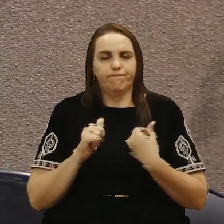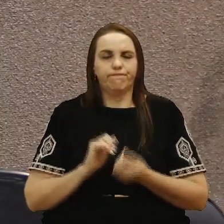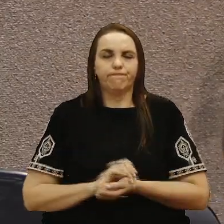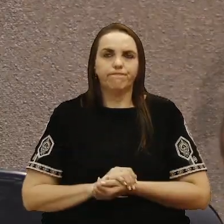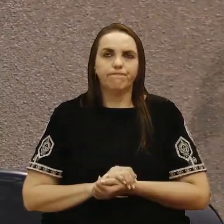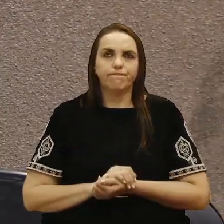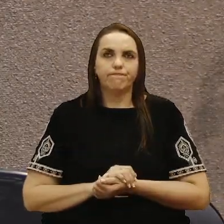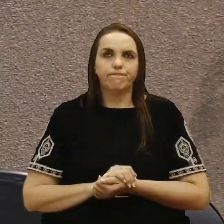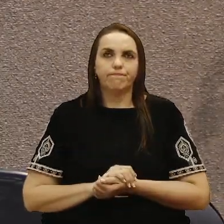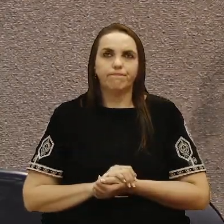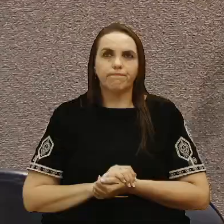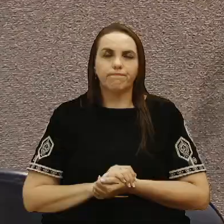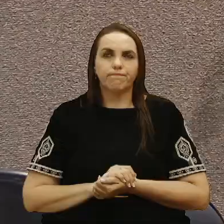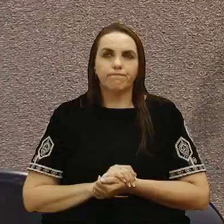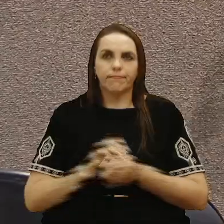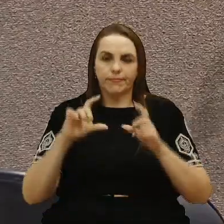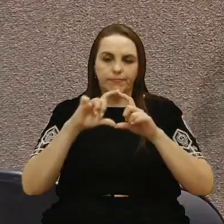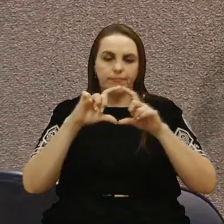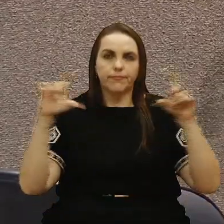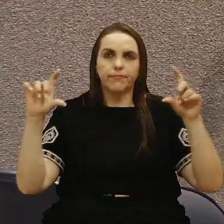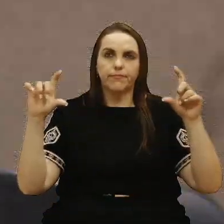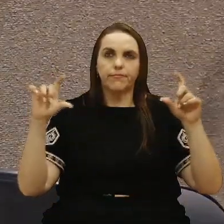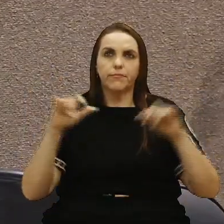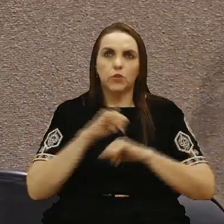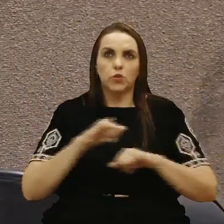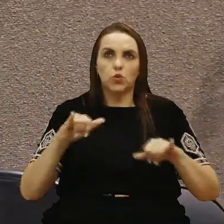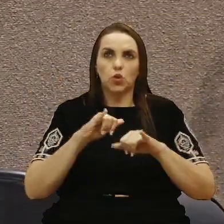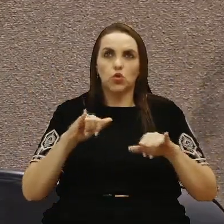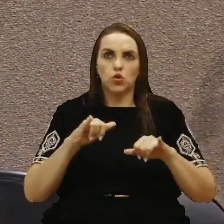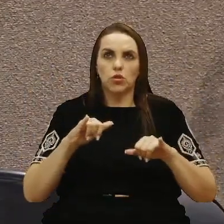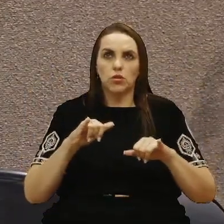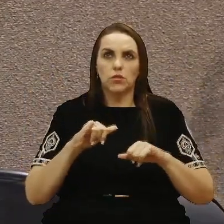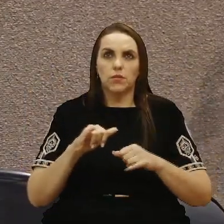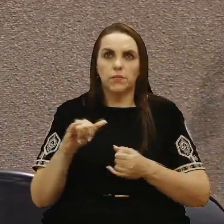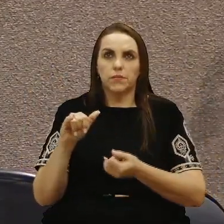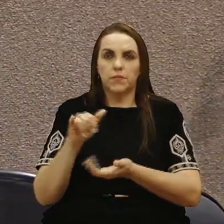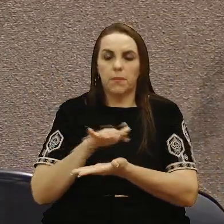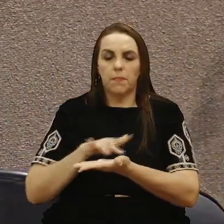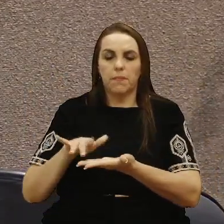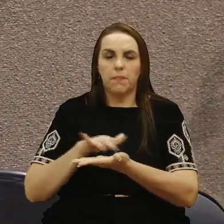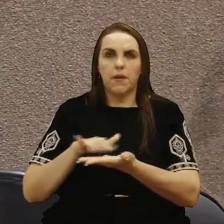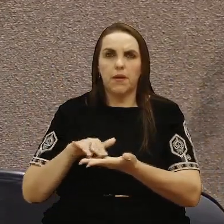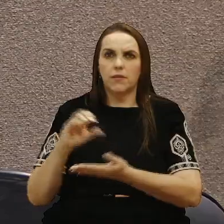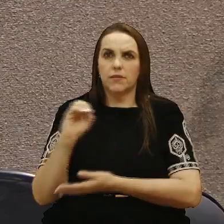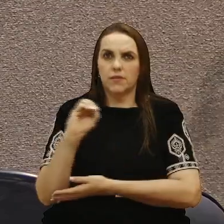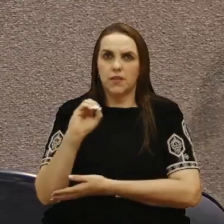E o slogan dessa notícia é o seguinte: Braille zero.